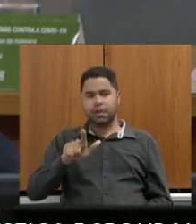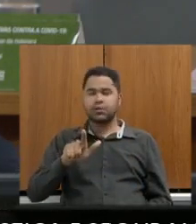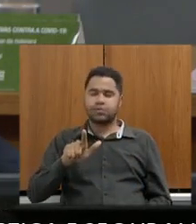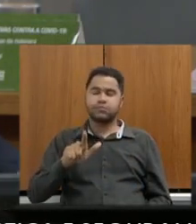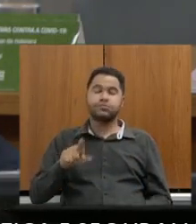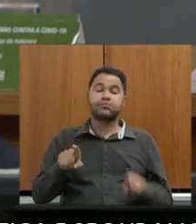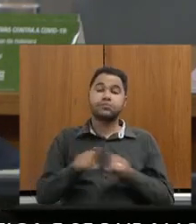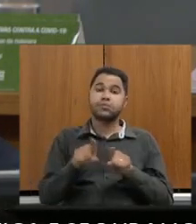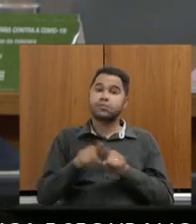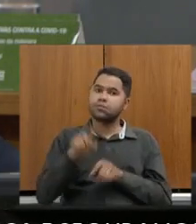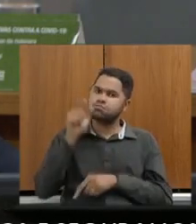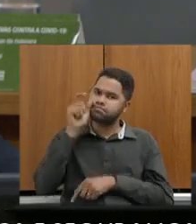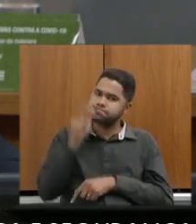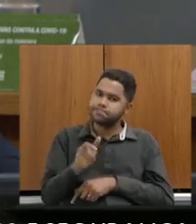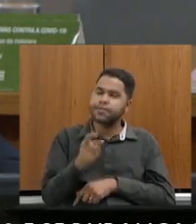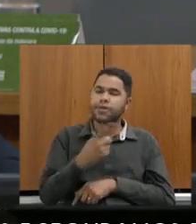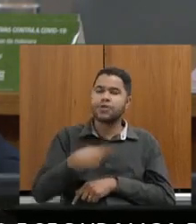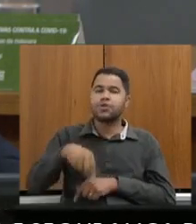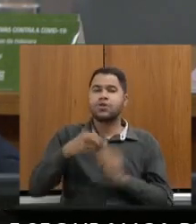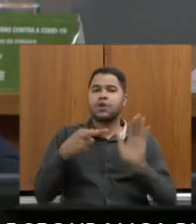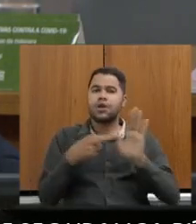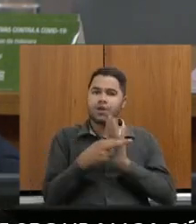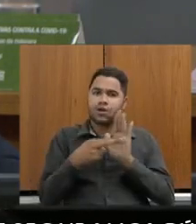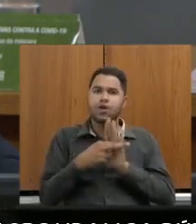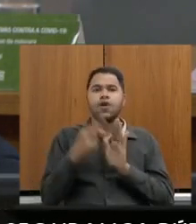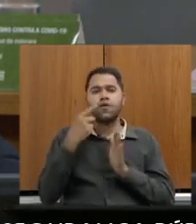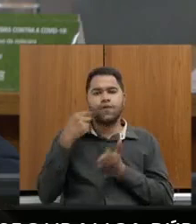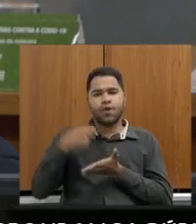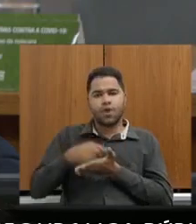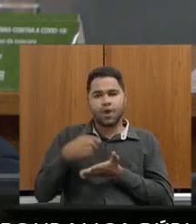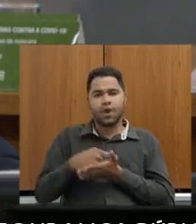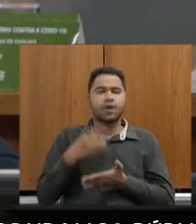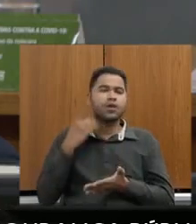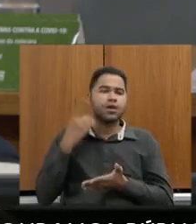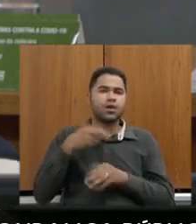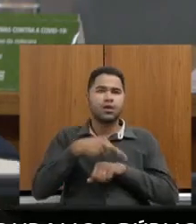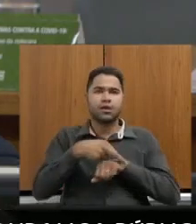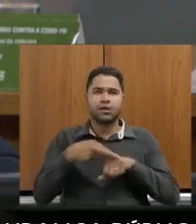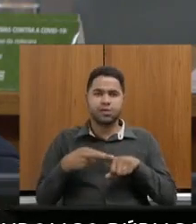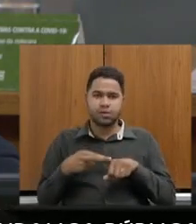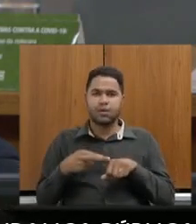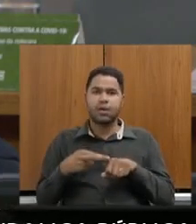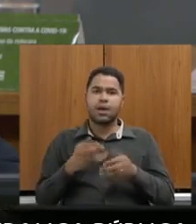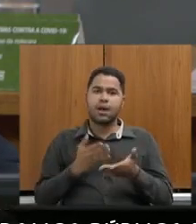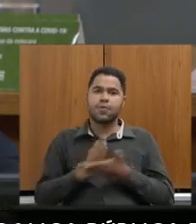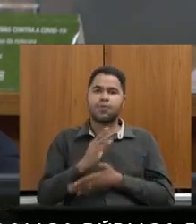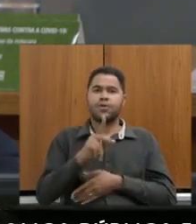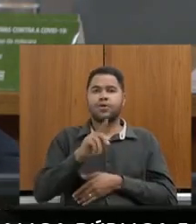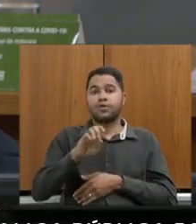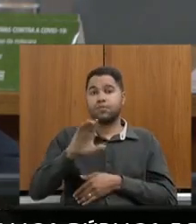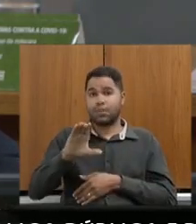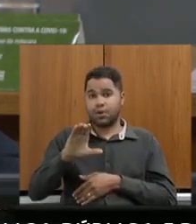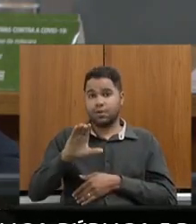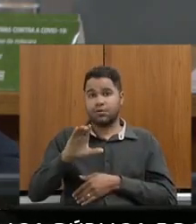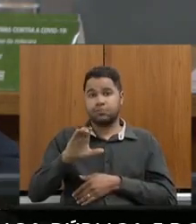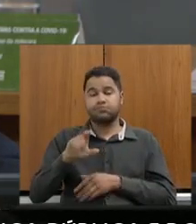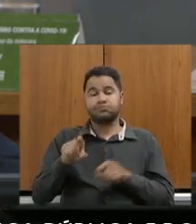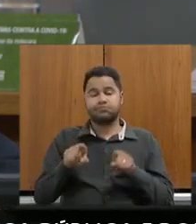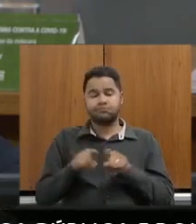e uma coisa interessante foi a nossa resolução eu vi a cobrança do deputado também sargento Rodrigues aqui quando da aprovação da PEC